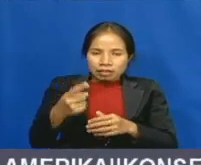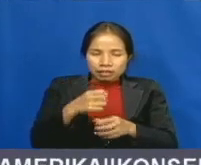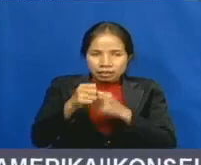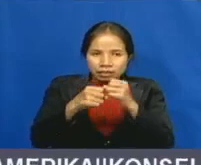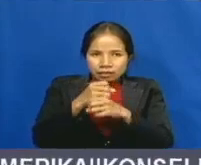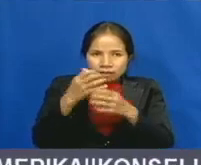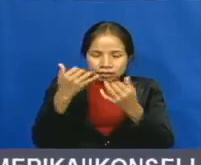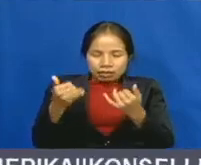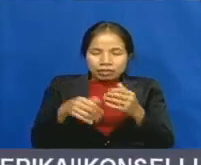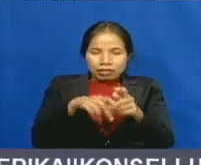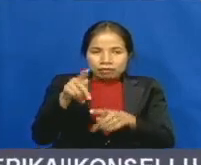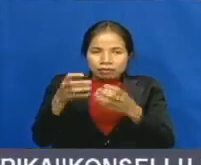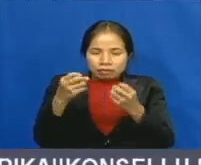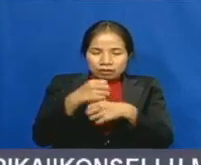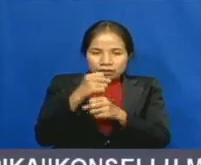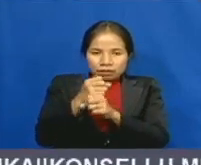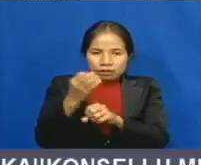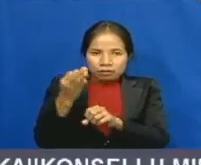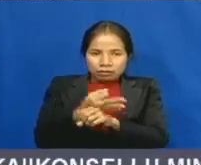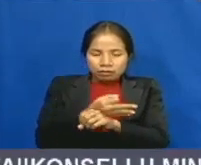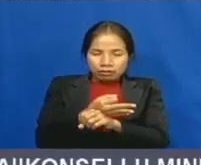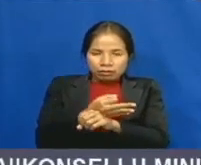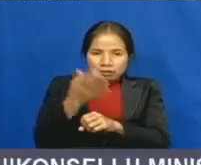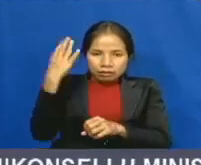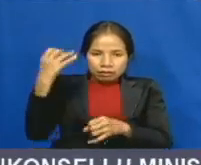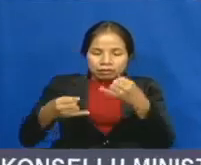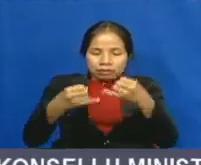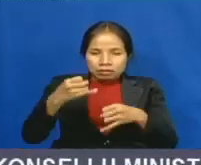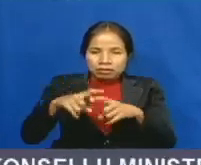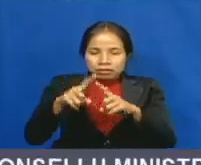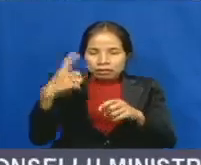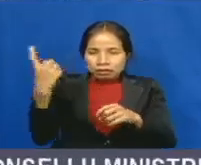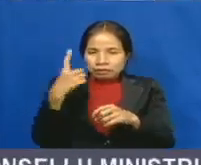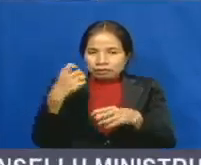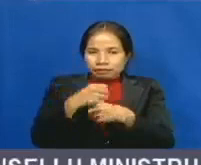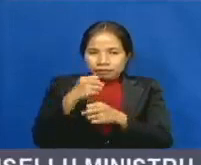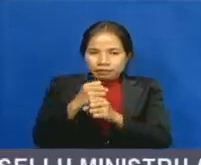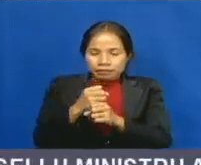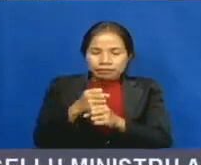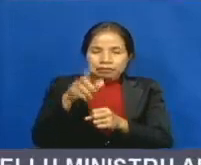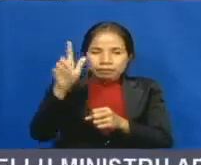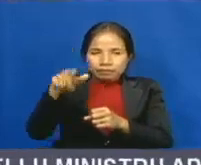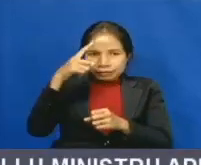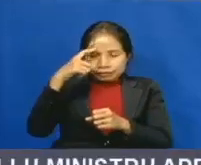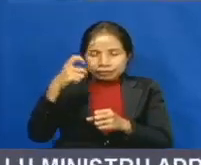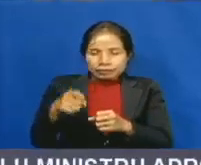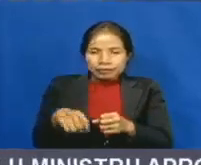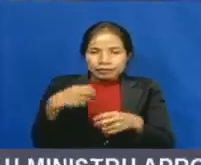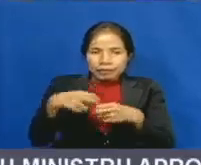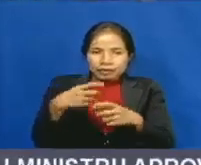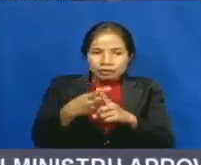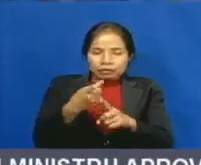Tinané, cidadão barak maka trata documento e notariado, mas bedala barak tratamento tarde, também implica